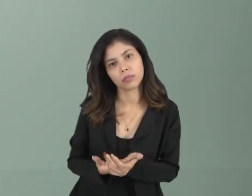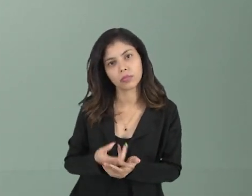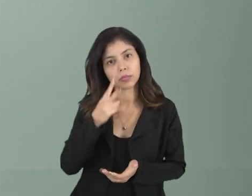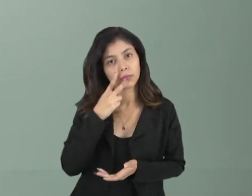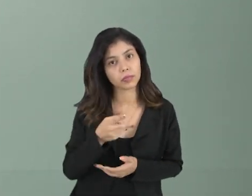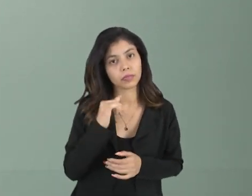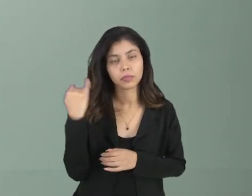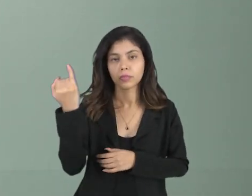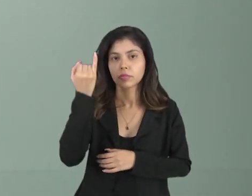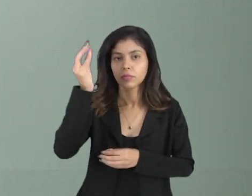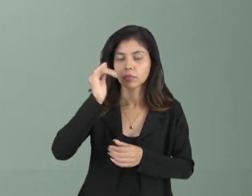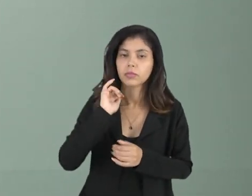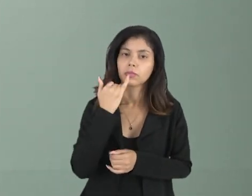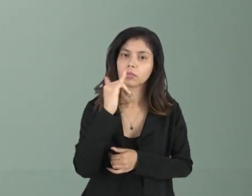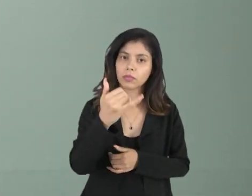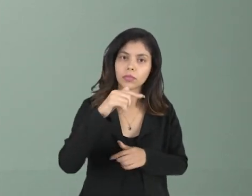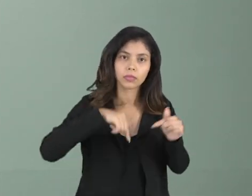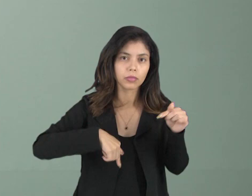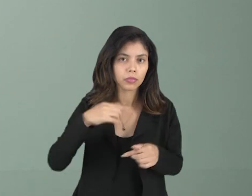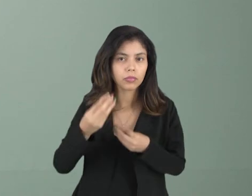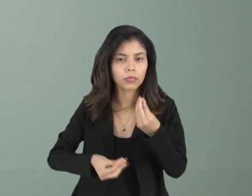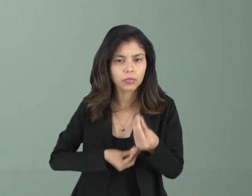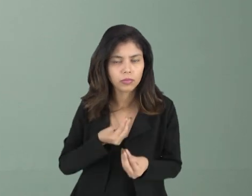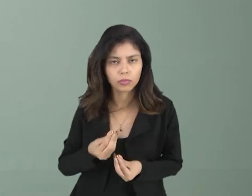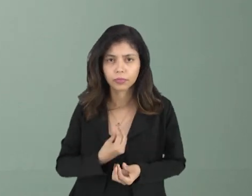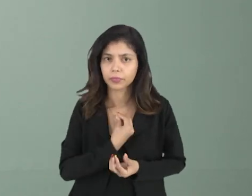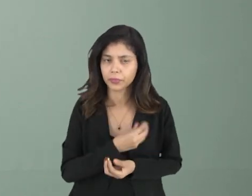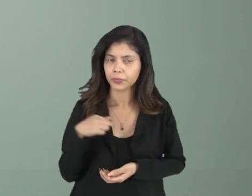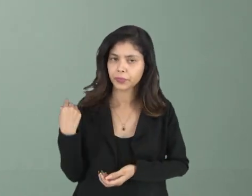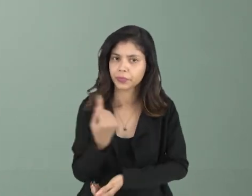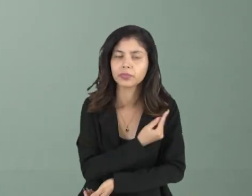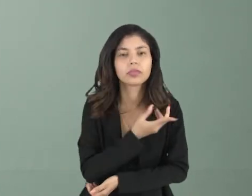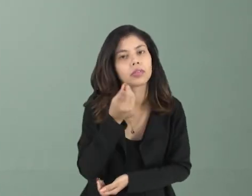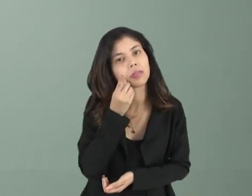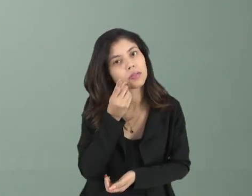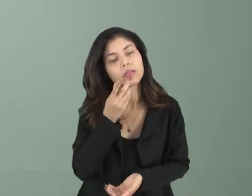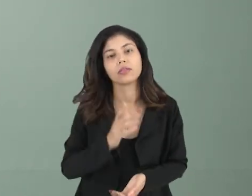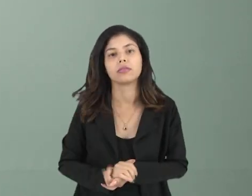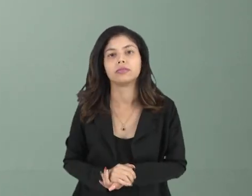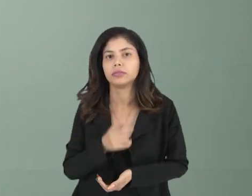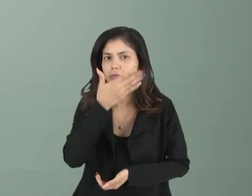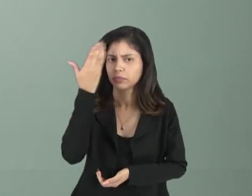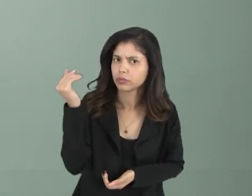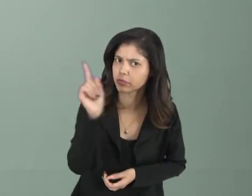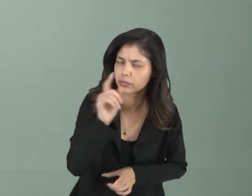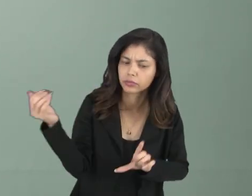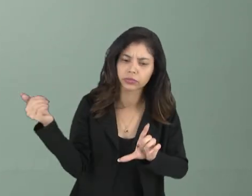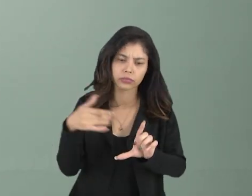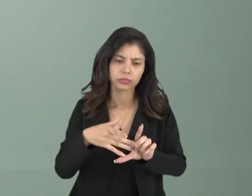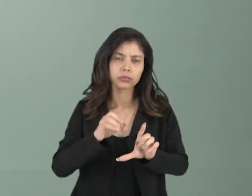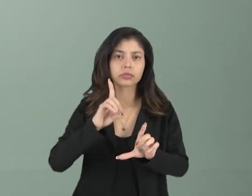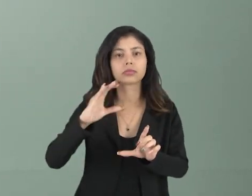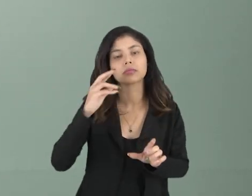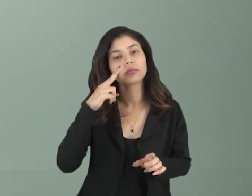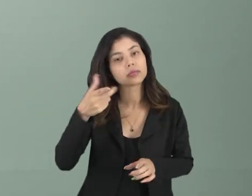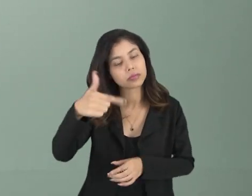viu a importância da energia química e como ela está presente no nosso cotidiano. Não deixe de acessar a plataforma Eduque para